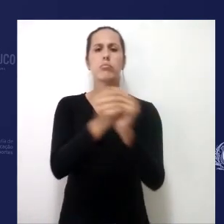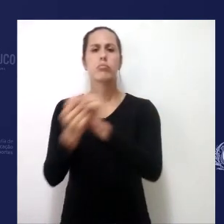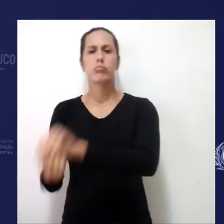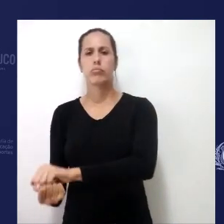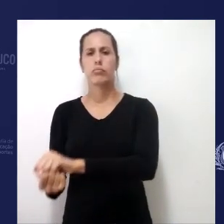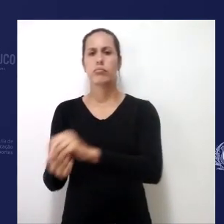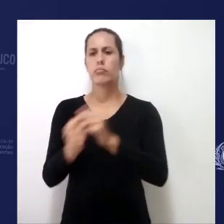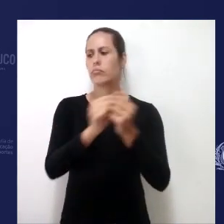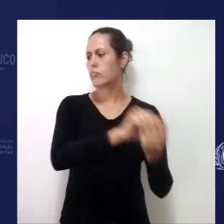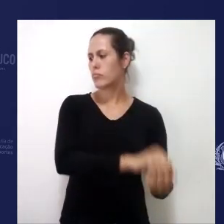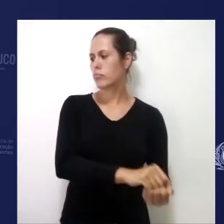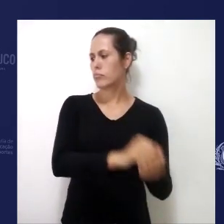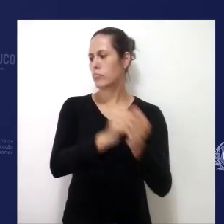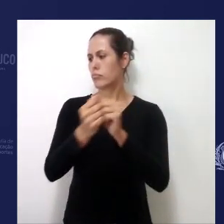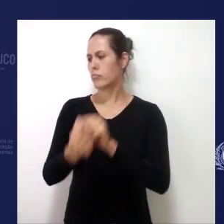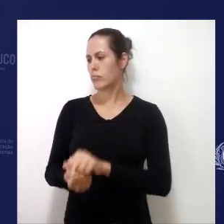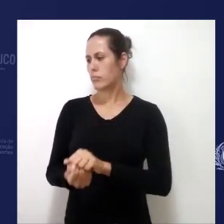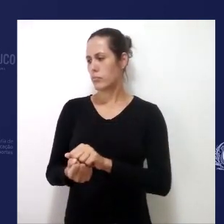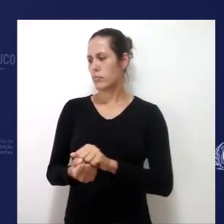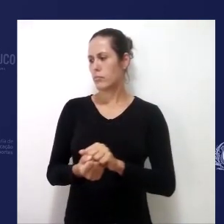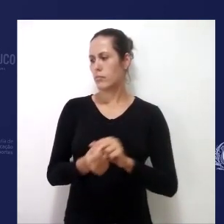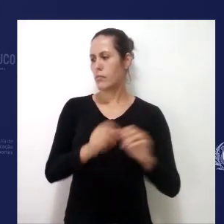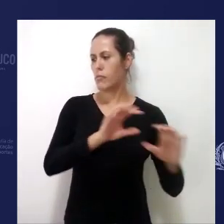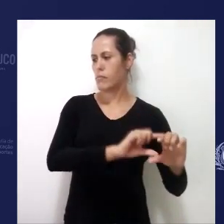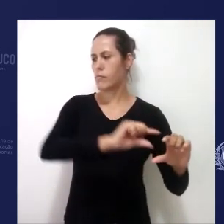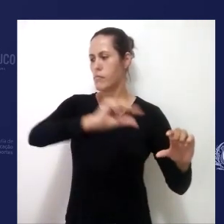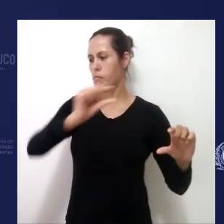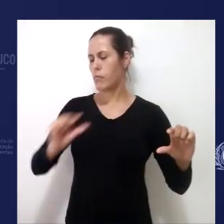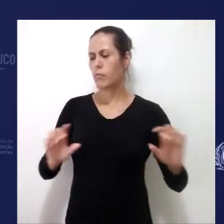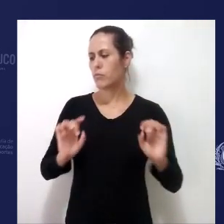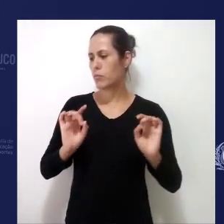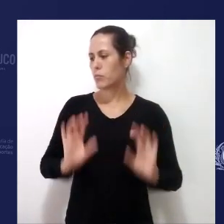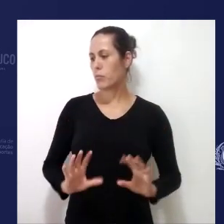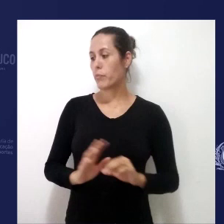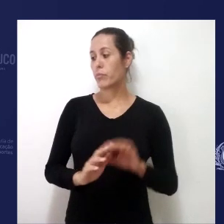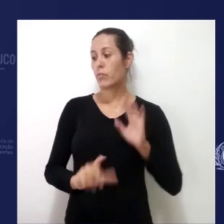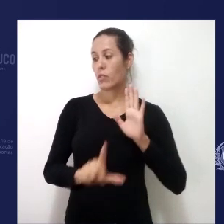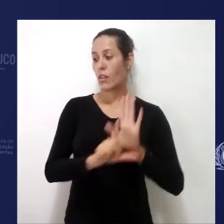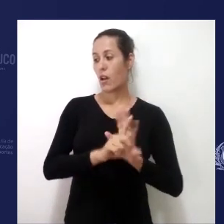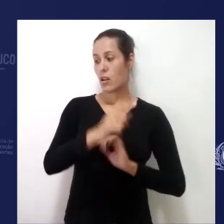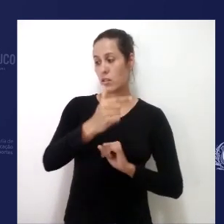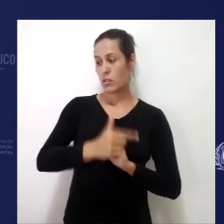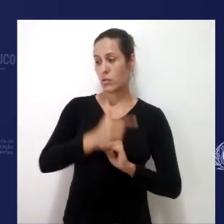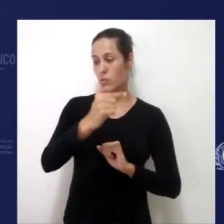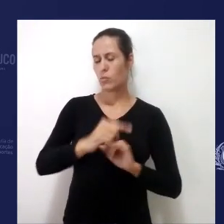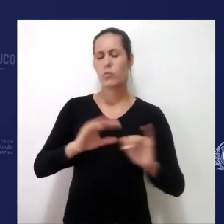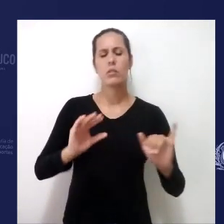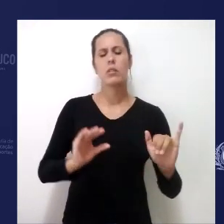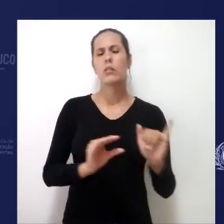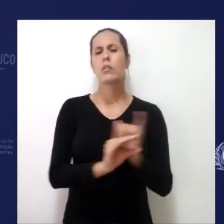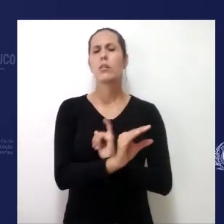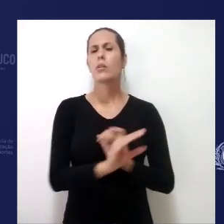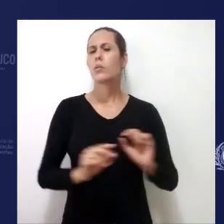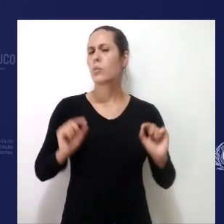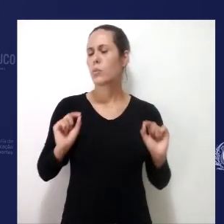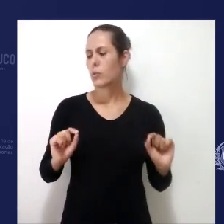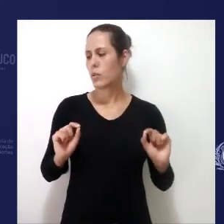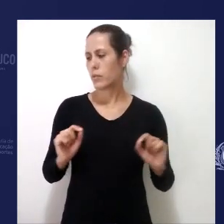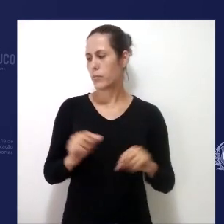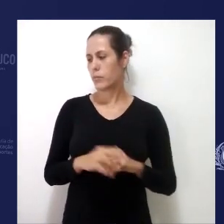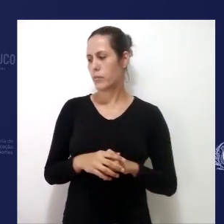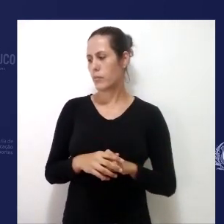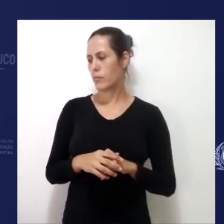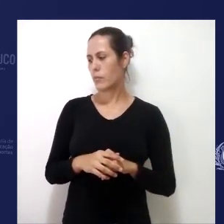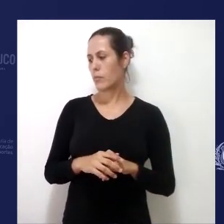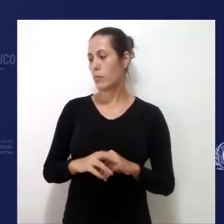meio. Isso quando se fala da primeira lei da termodinâmica. Mas existe aí a segunda lei da